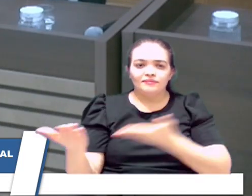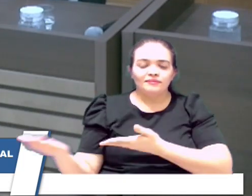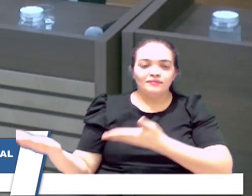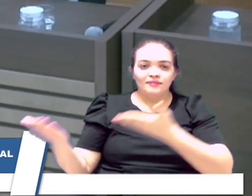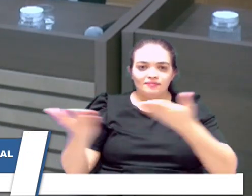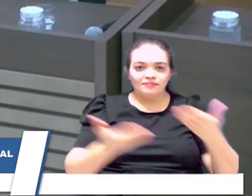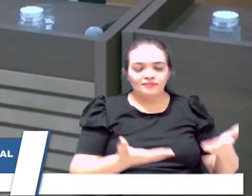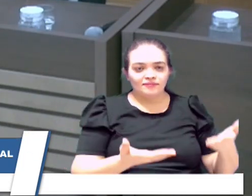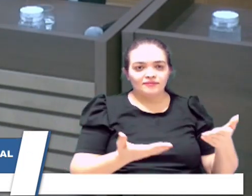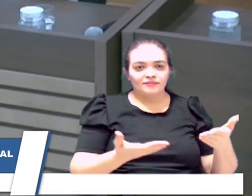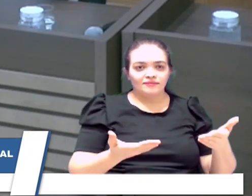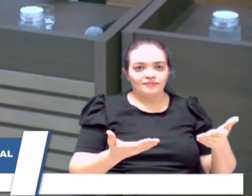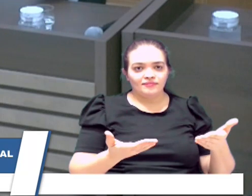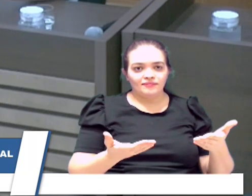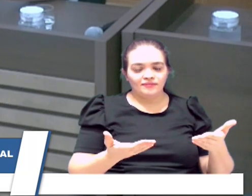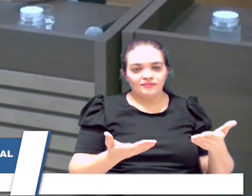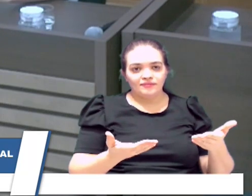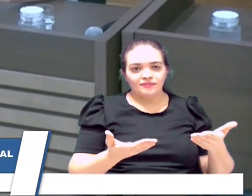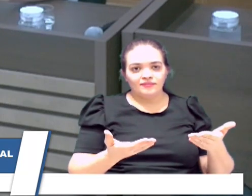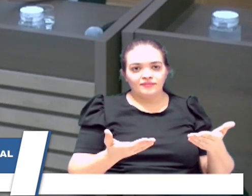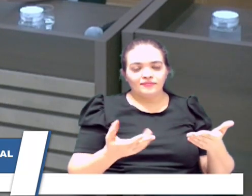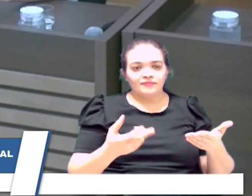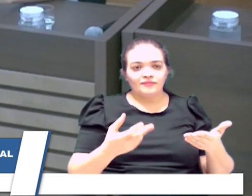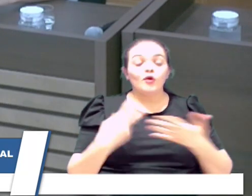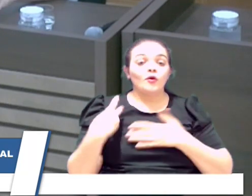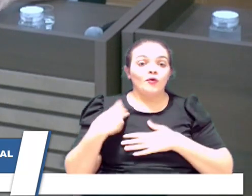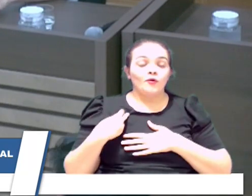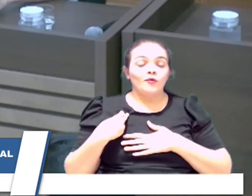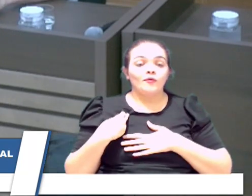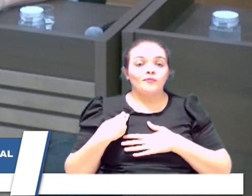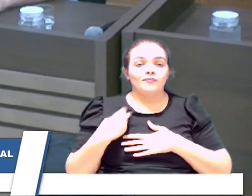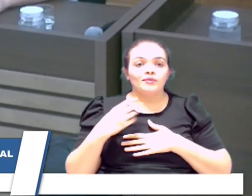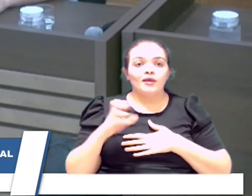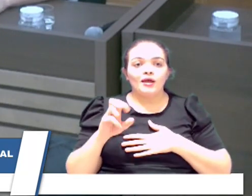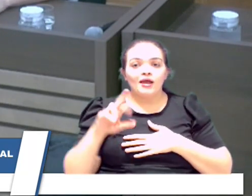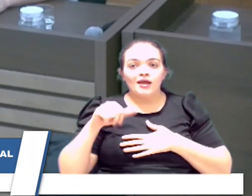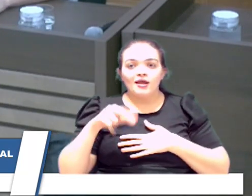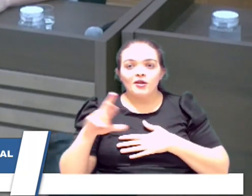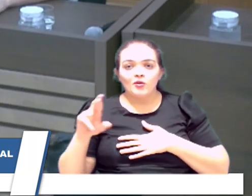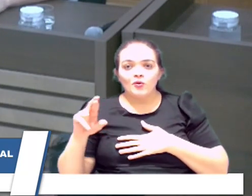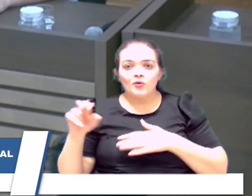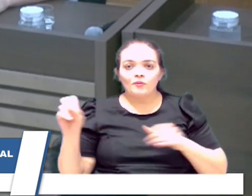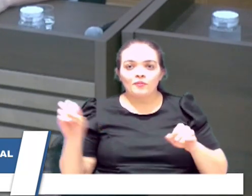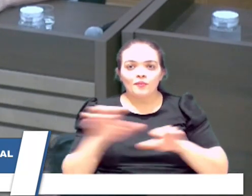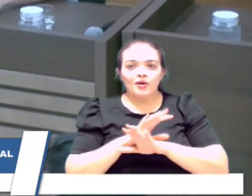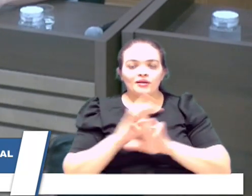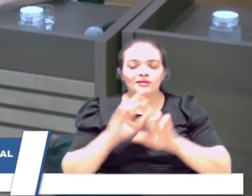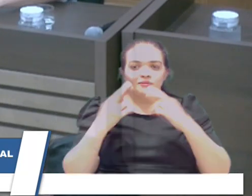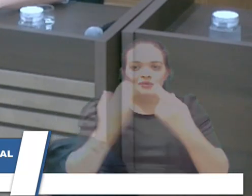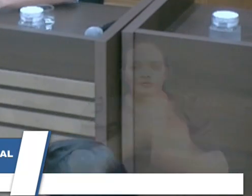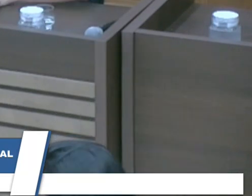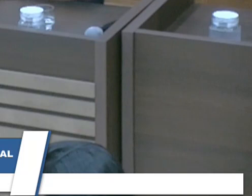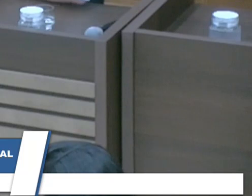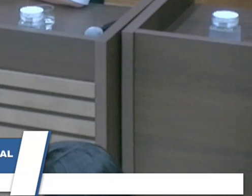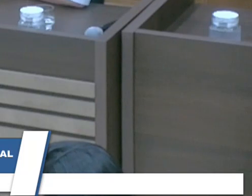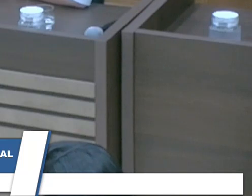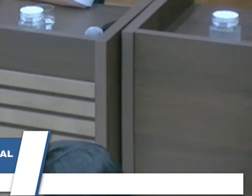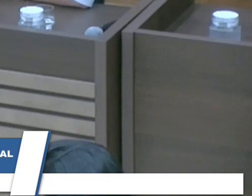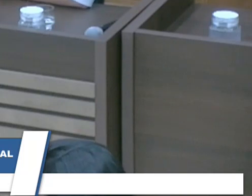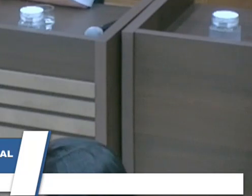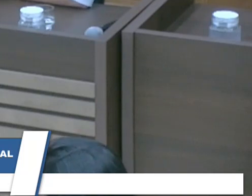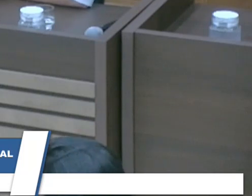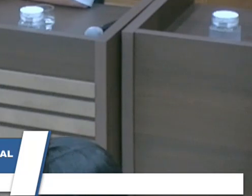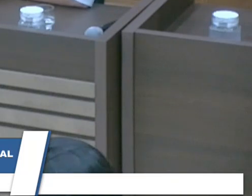agora para o nosso mestre aqui, o Enor, para ele poder encerrar a nossa audiência pública. Uou!